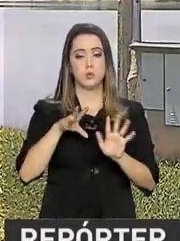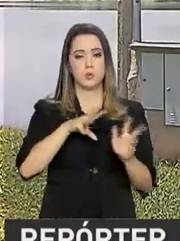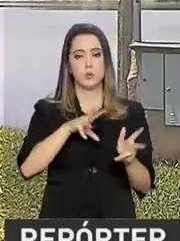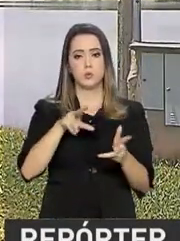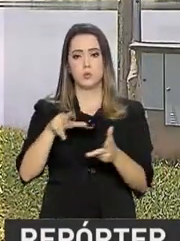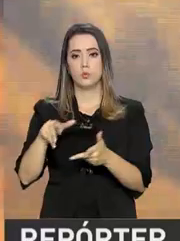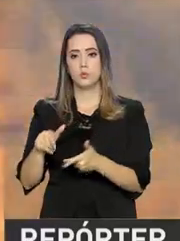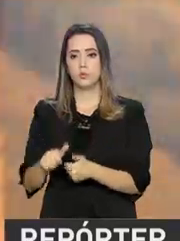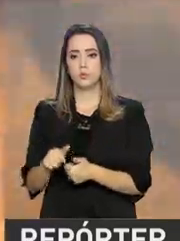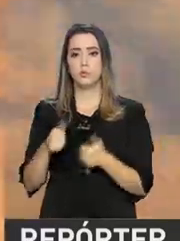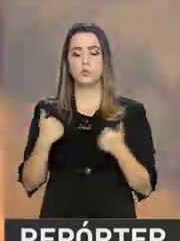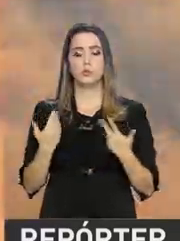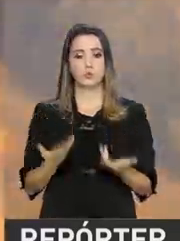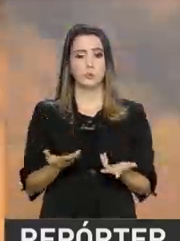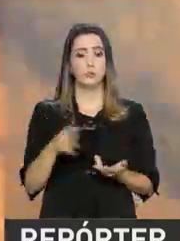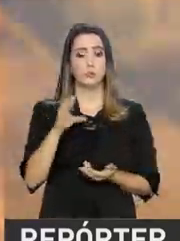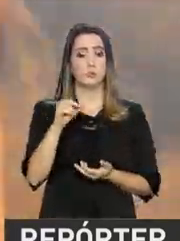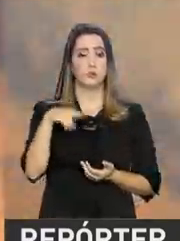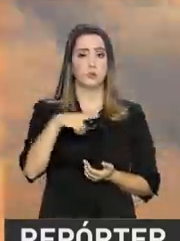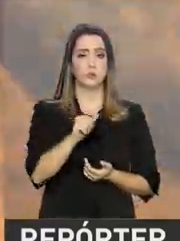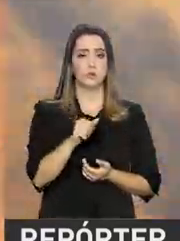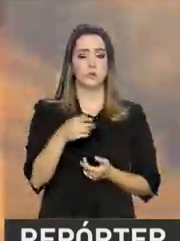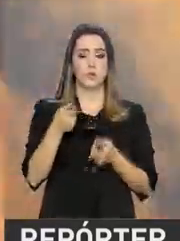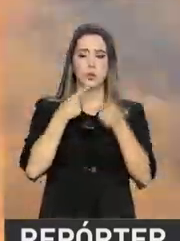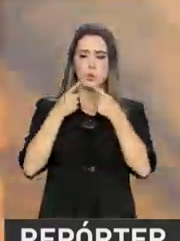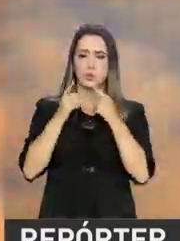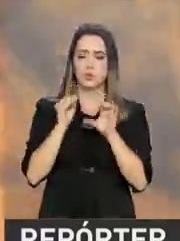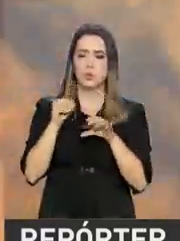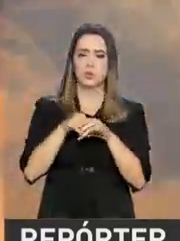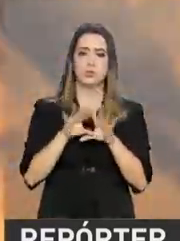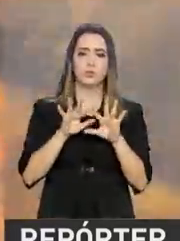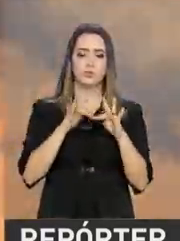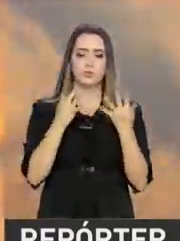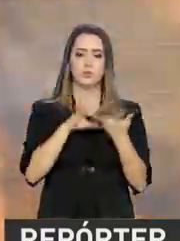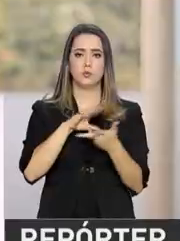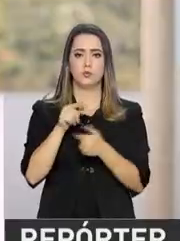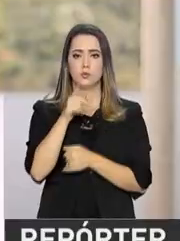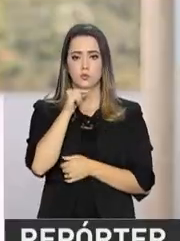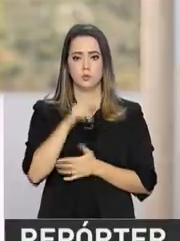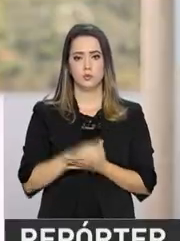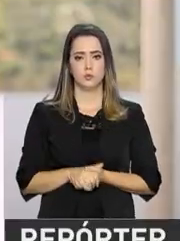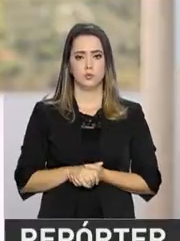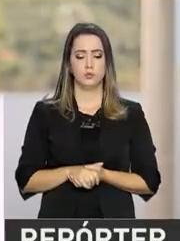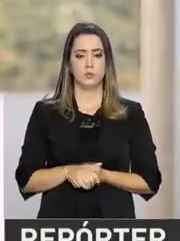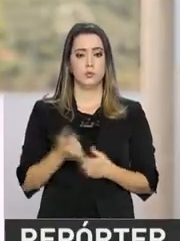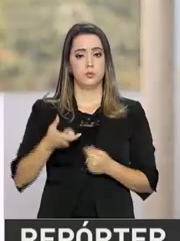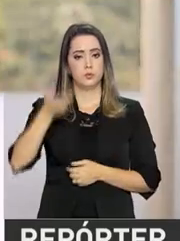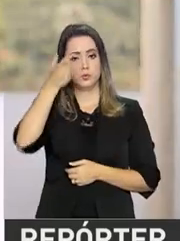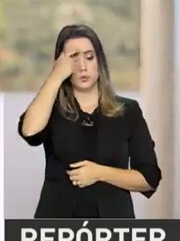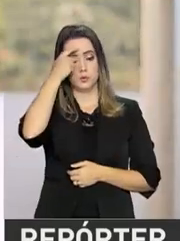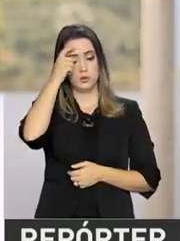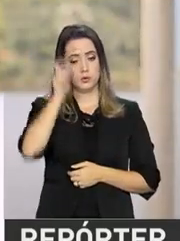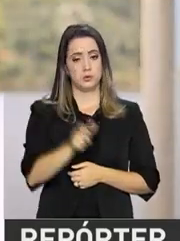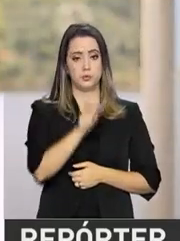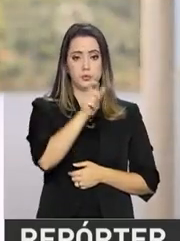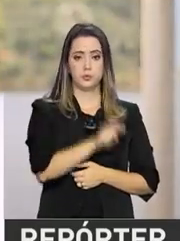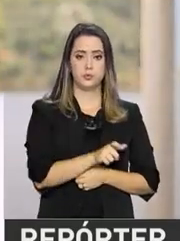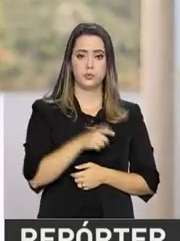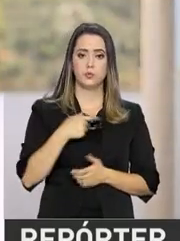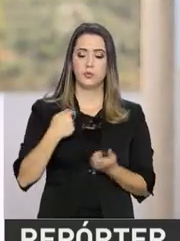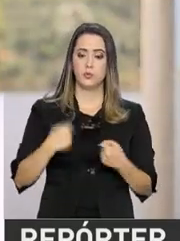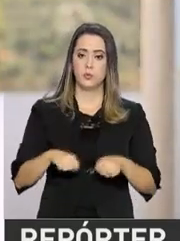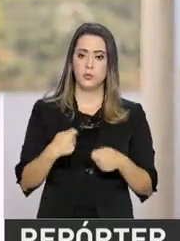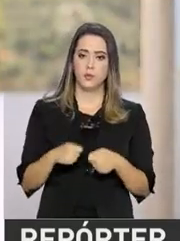de água doce a cna levou essa discussão ao fórum mundial da água além da consciência que o produtor tem de